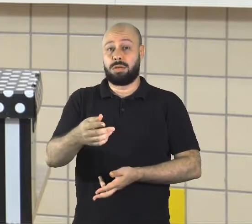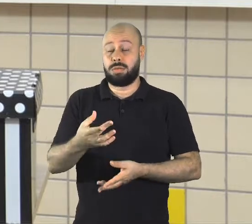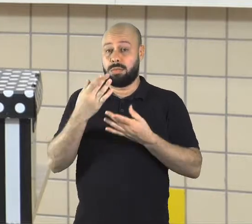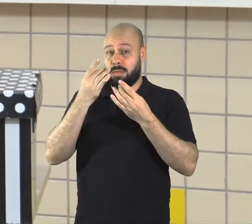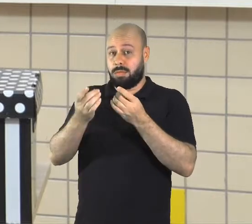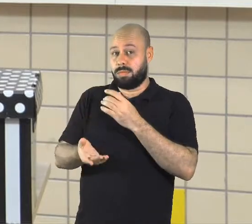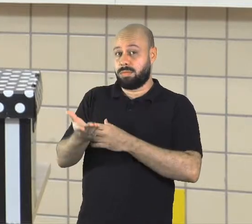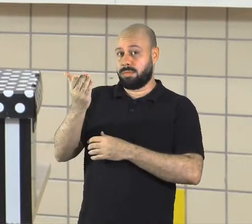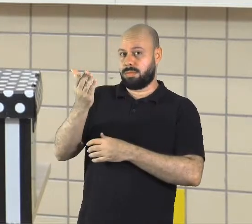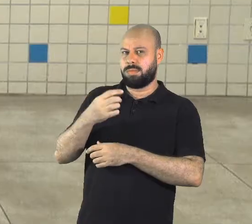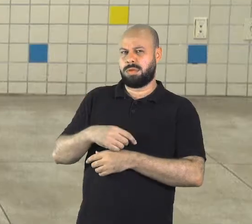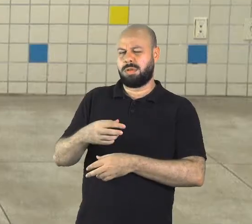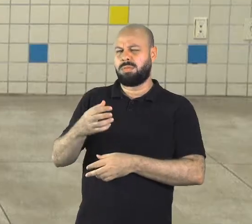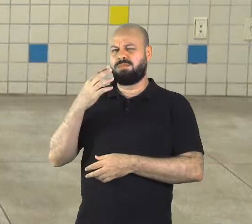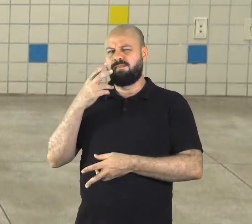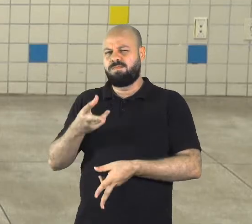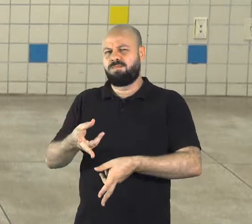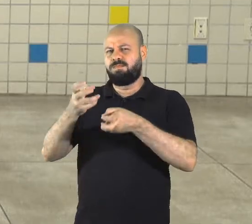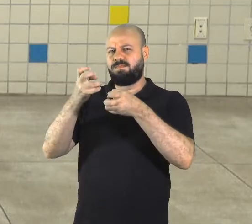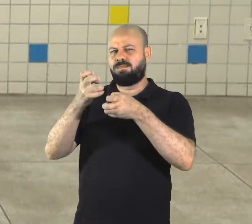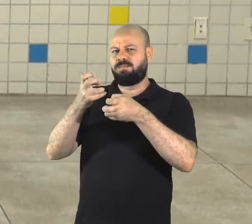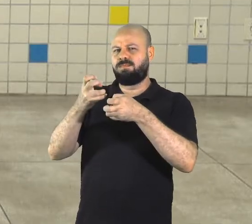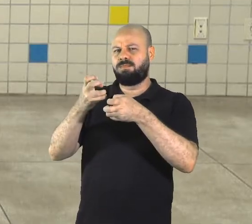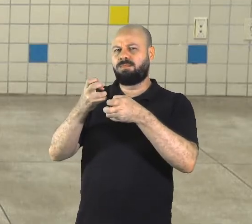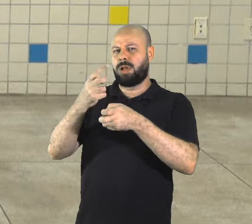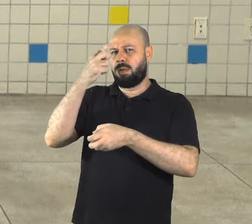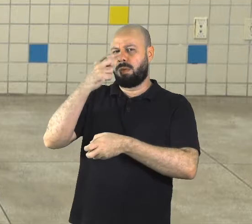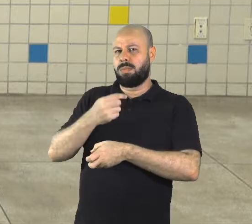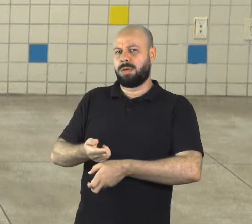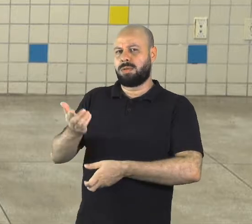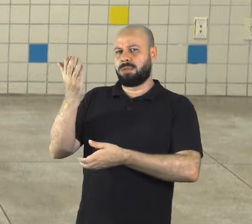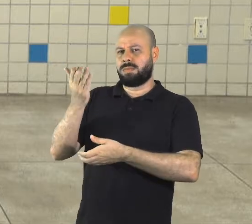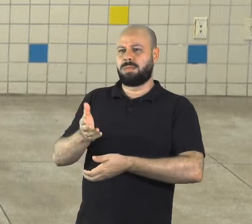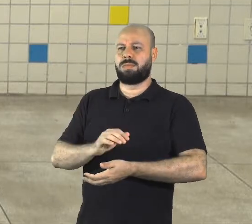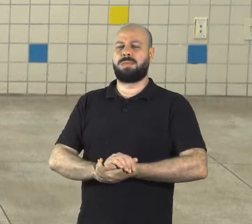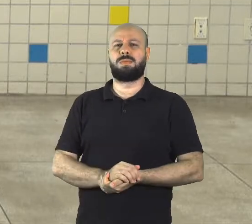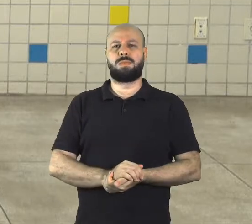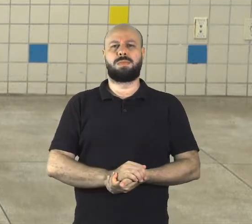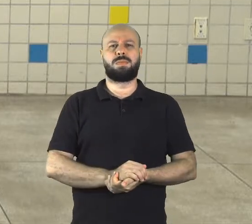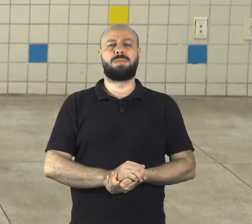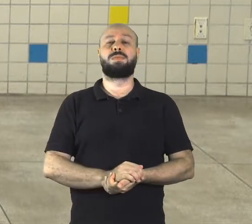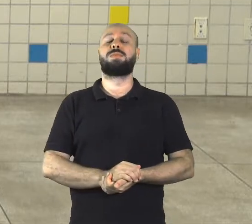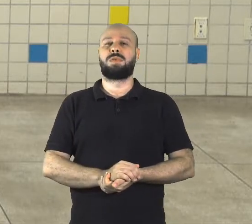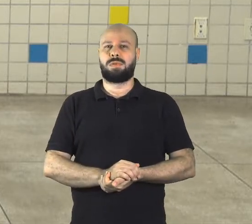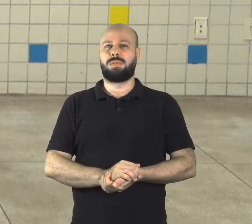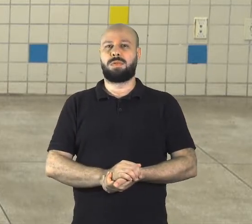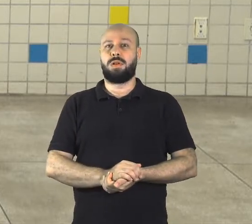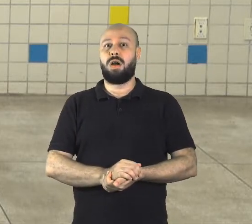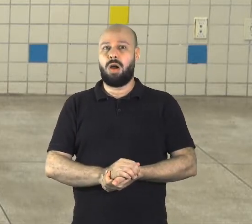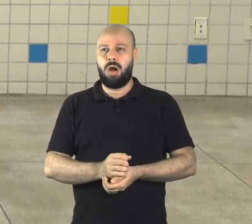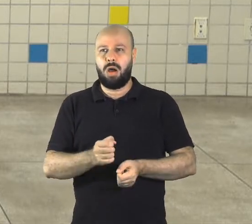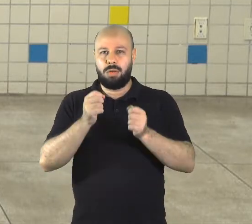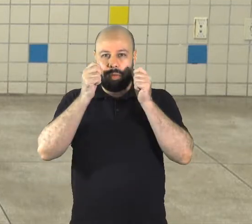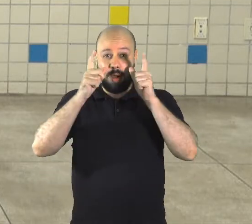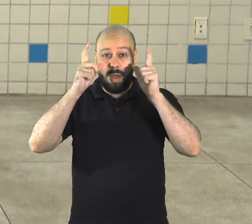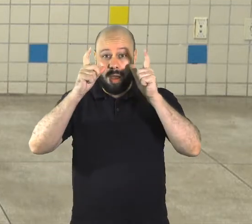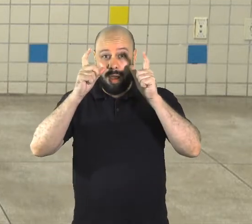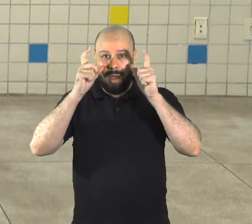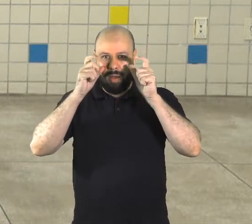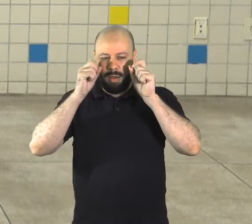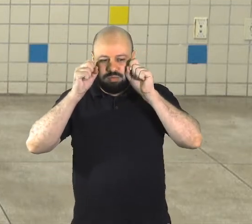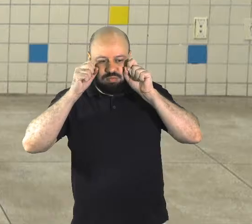preparados. Nós vamos observar bem essa imagem que está aí para vocês. Eu coloquei todo atento com olhinhos e tudo, tá vendo? Para ficar de olho em